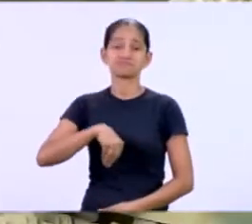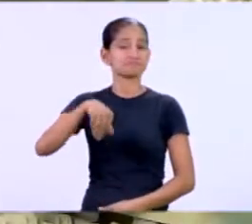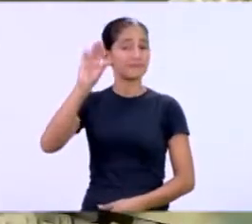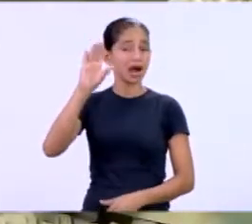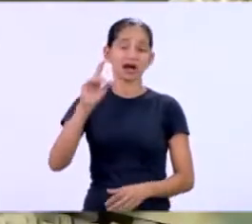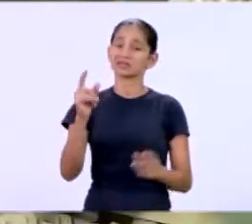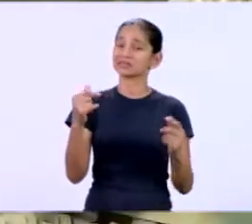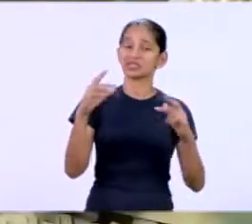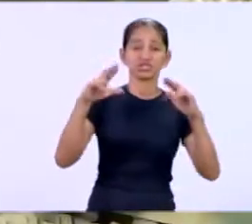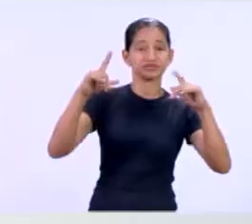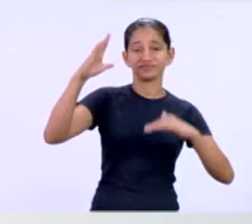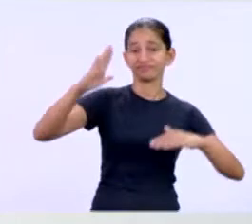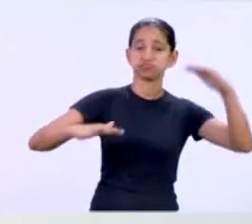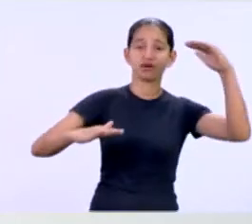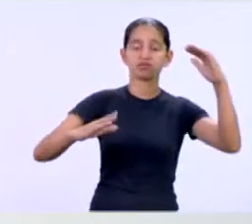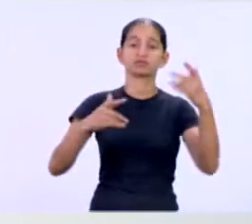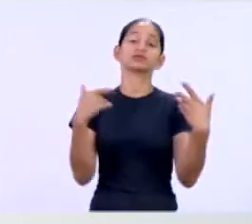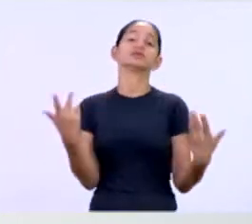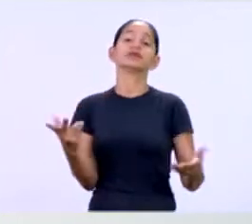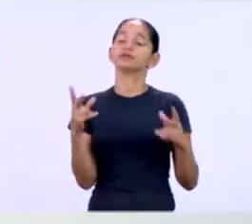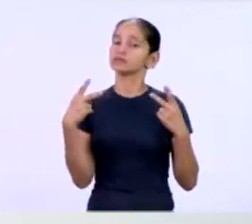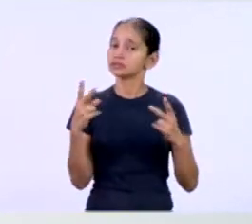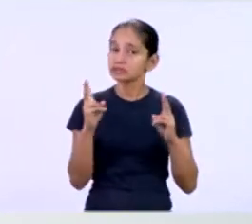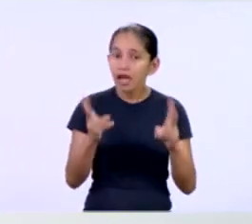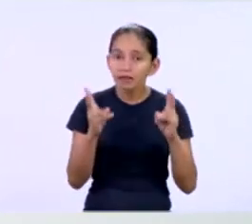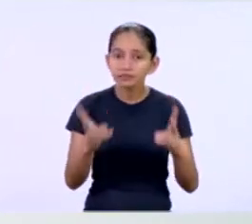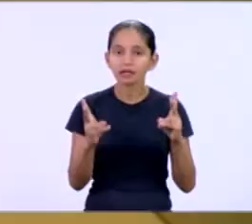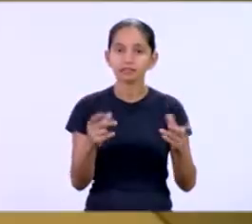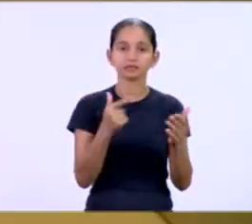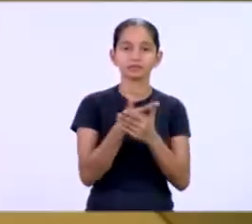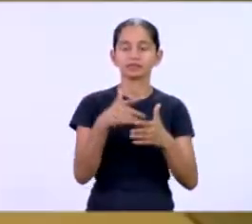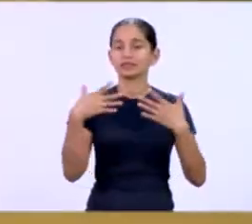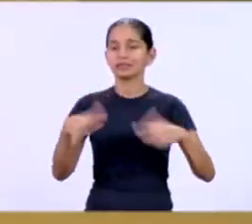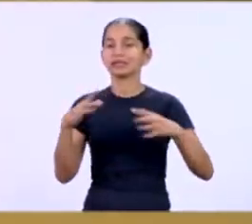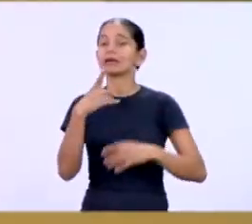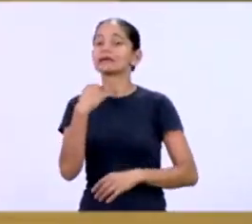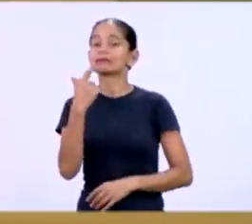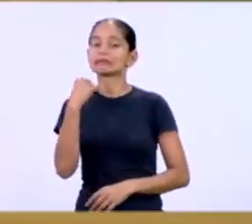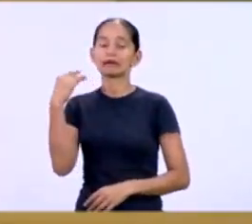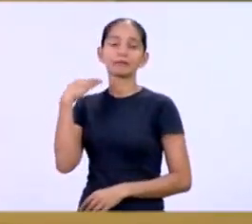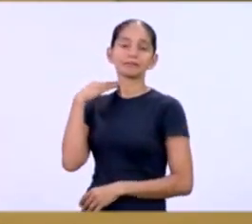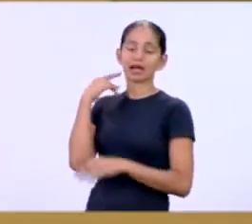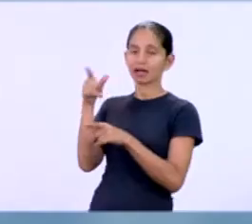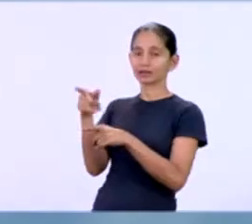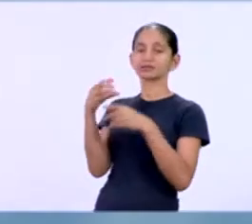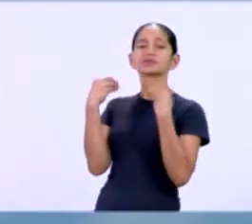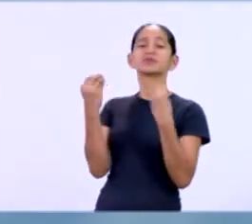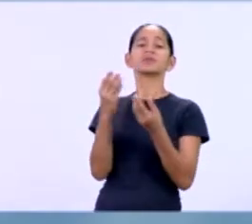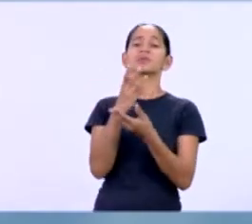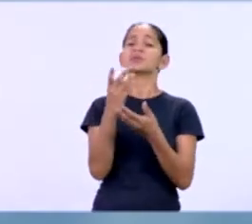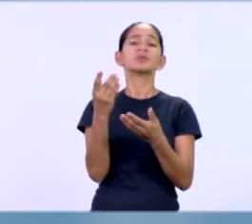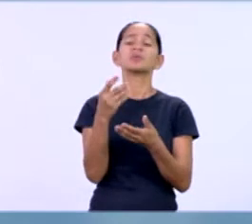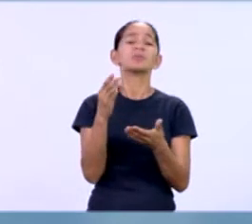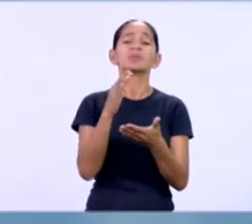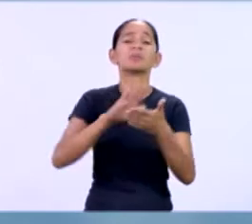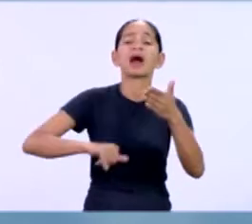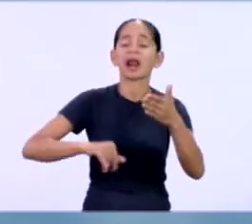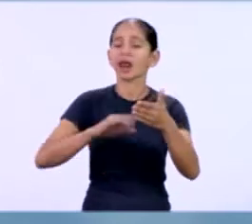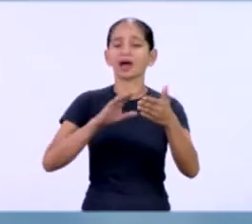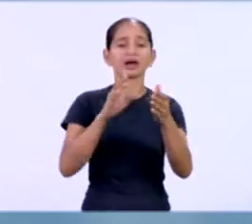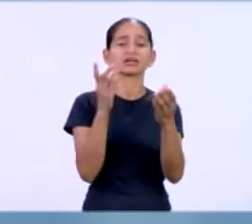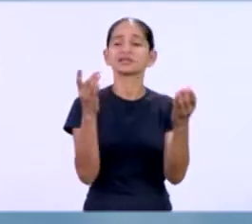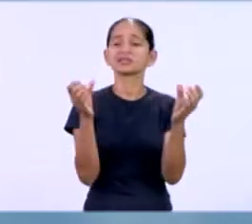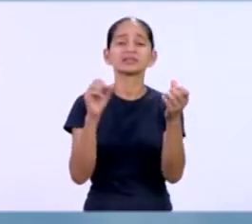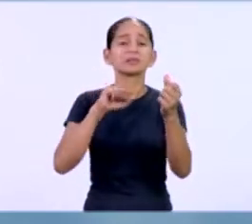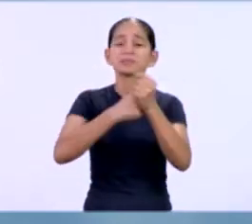outros fatores fazem o terror de quem está sempre no vermelho. Mas e para sair dessa? Quais as